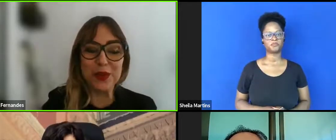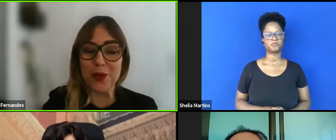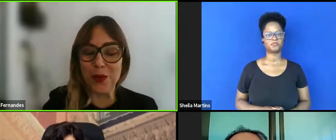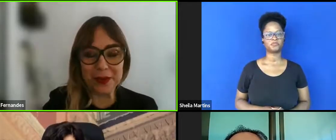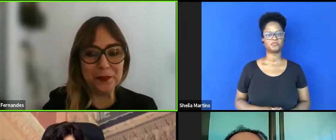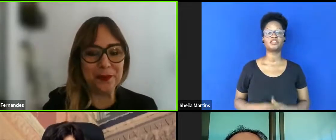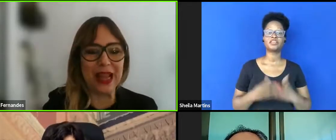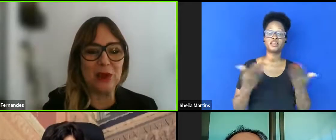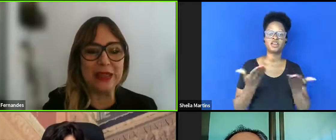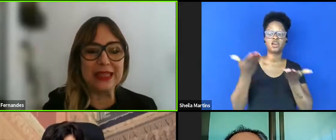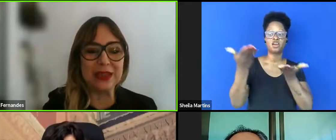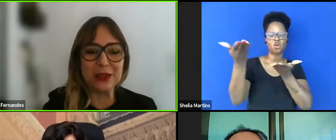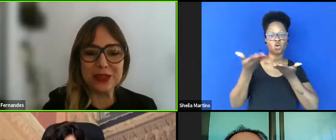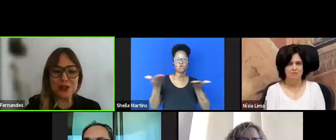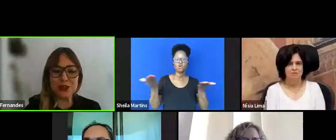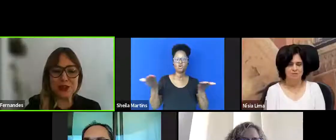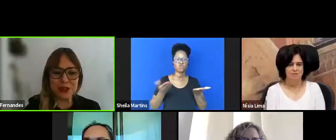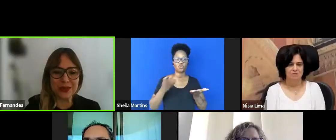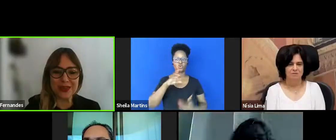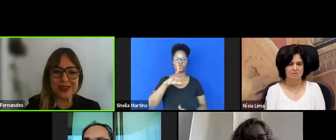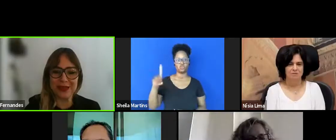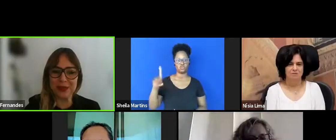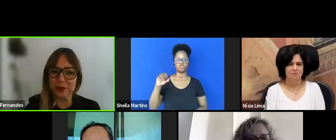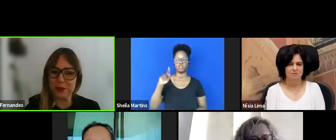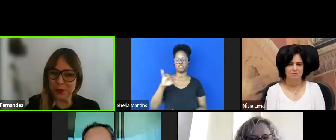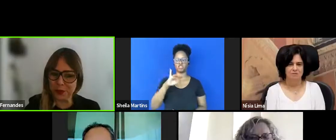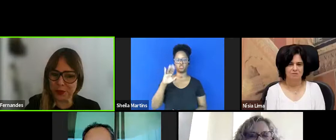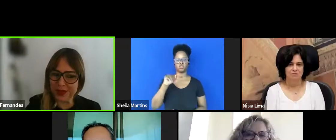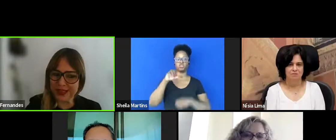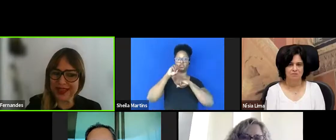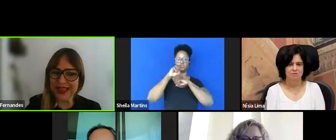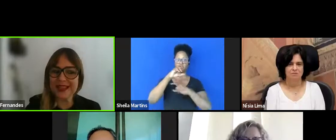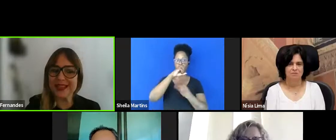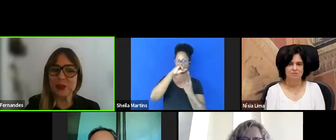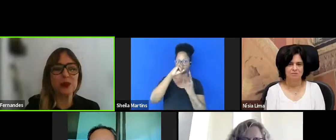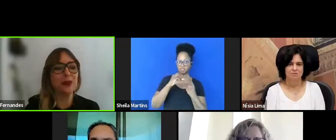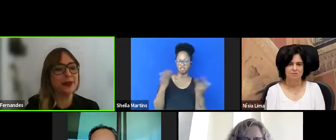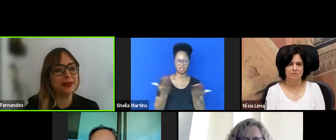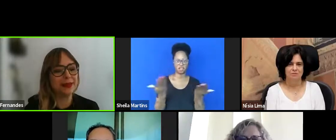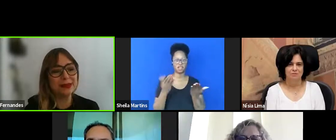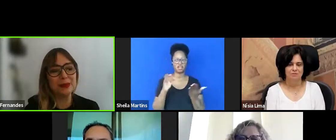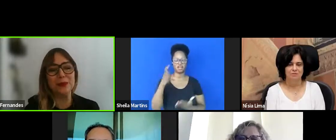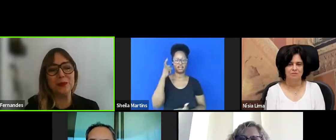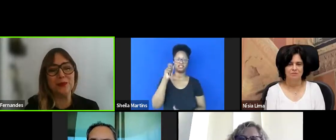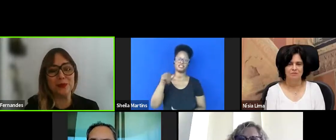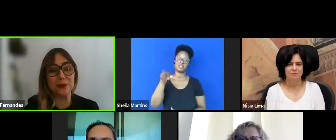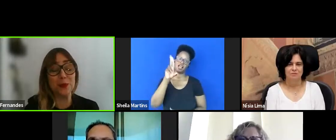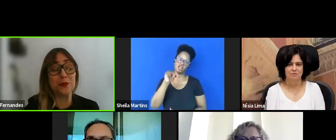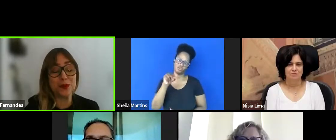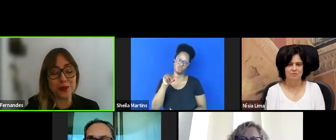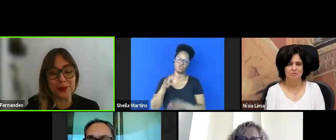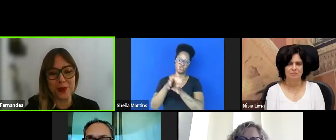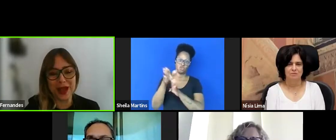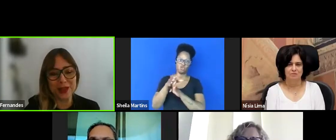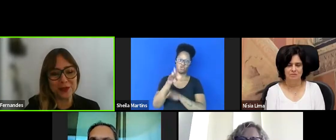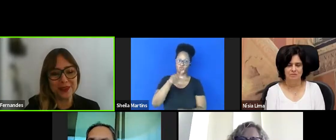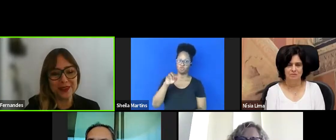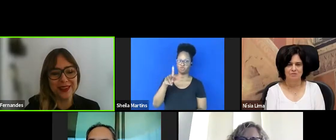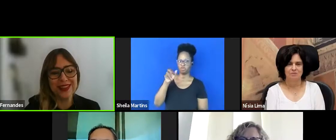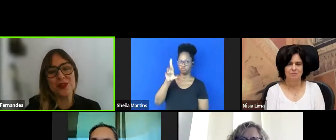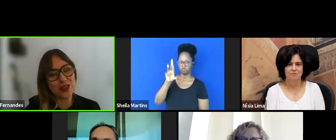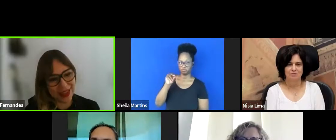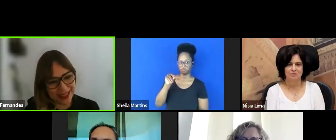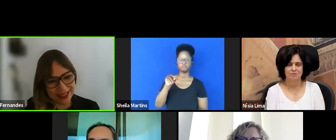Eu convido agora a coordenadora adjunta de educação da Fiocruz, ex-aluna e orientanda do professor